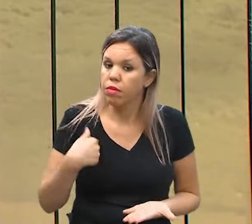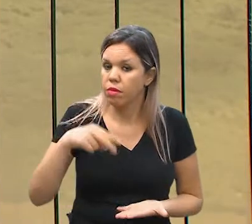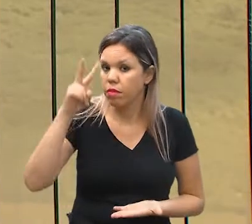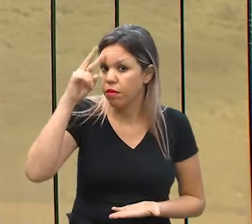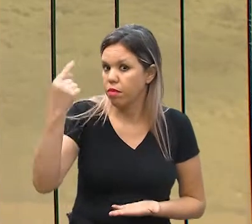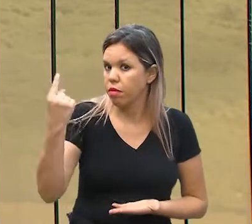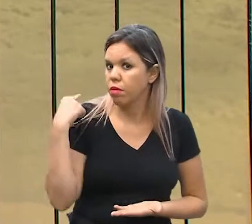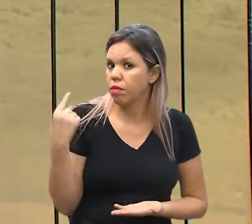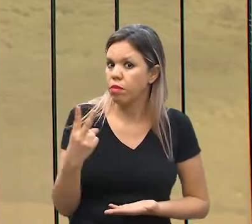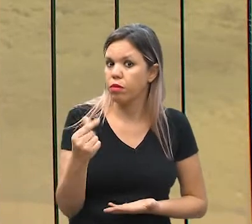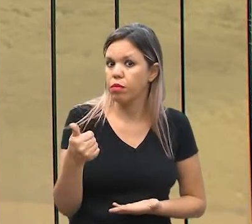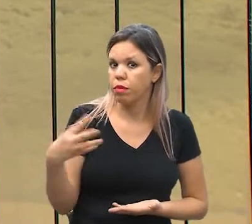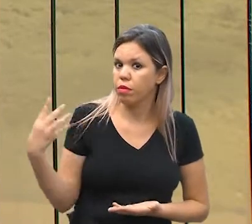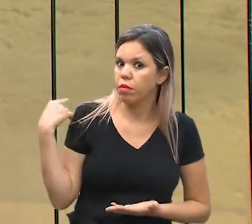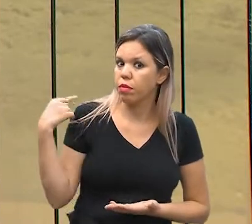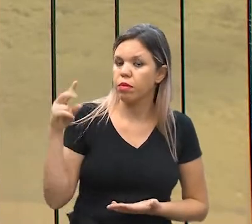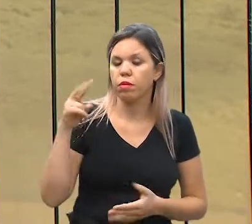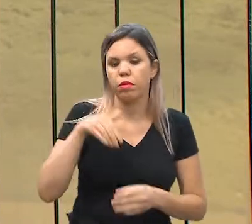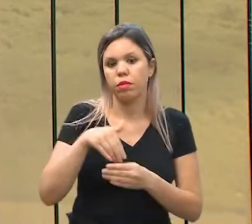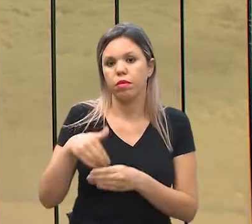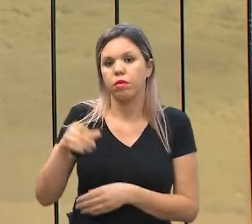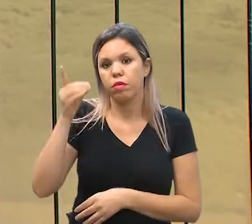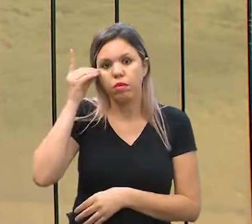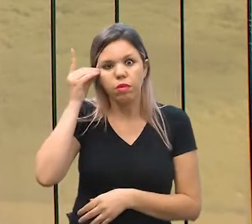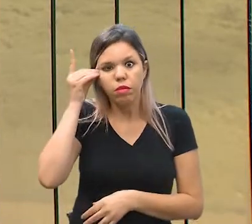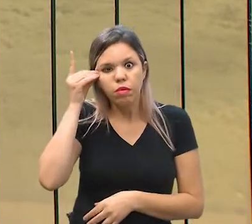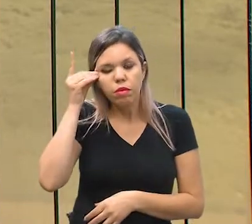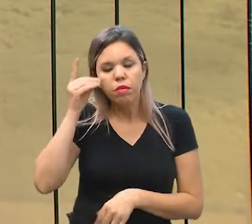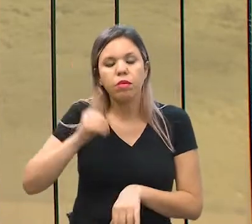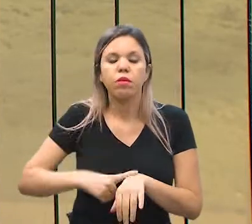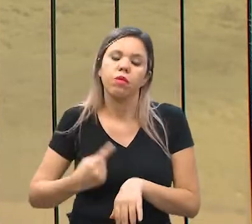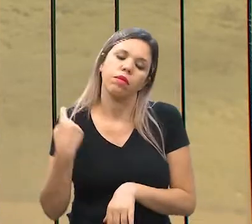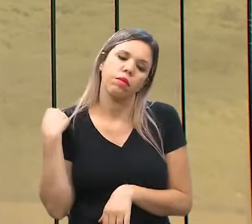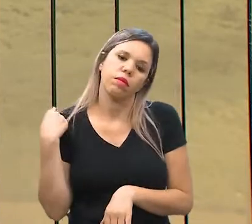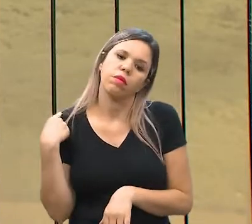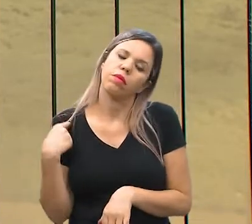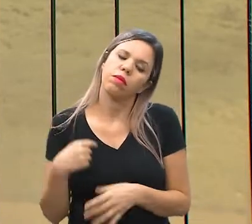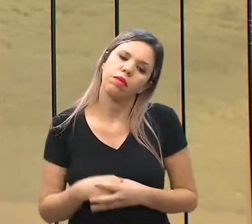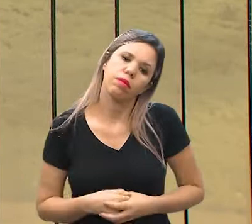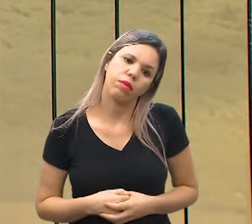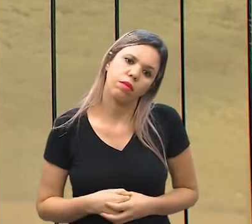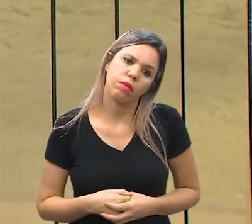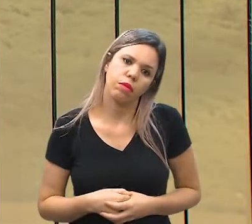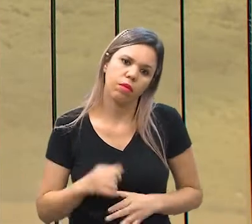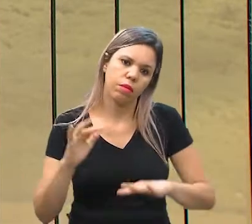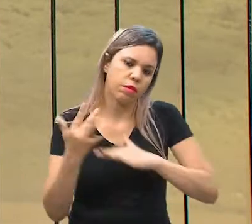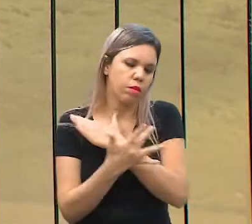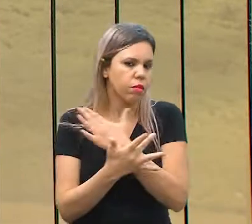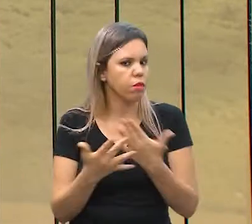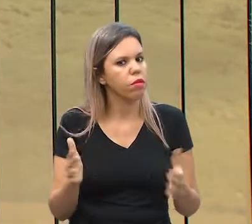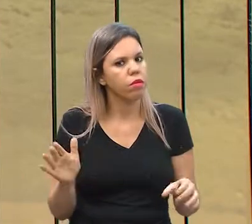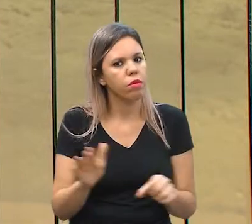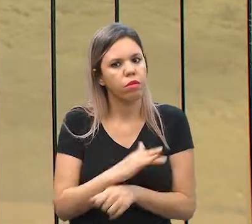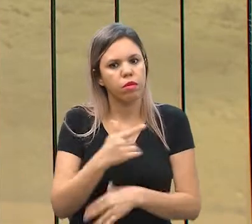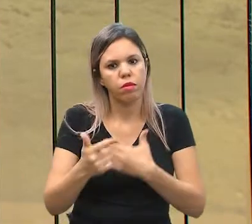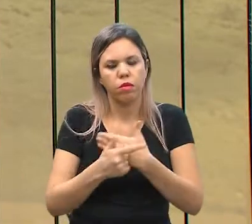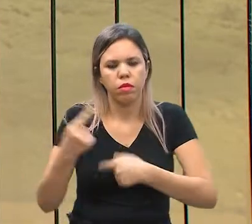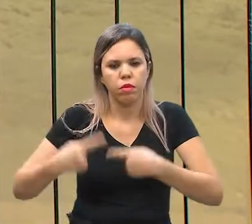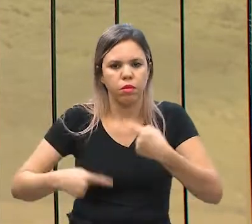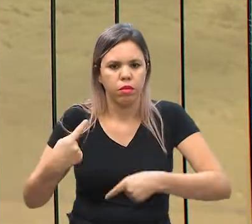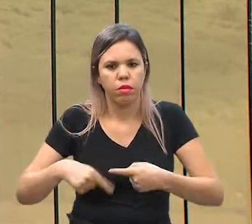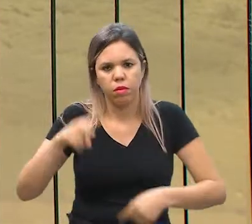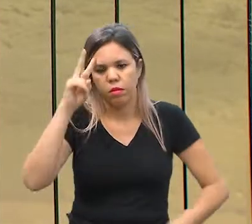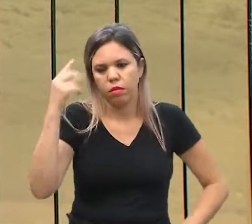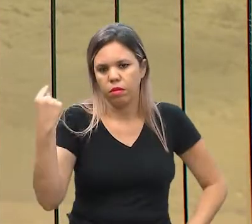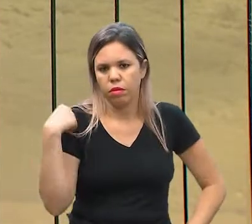me lembro de 2014, da eleição da Dilma, que eu acho que foi um momento onde as redes sociais tomaram um papel de discussão,